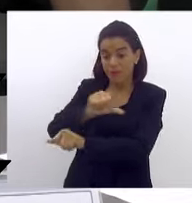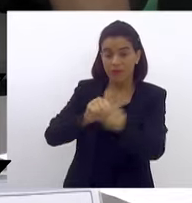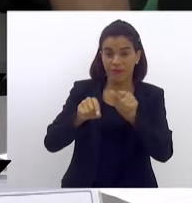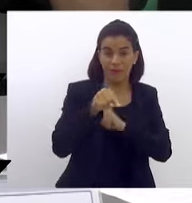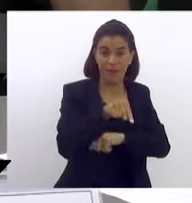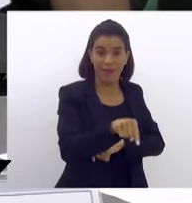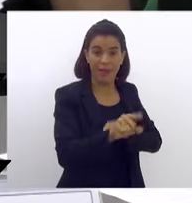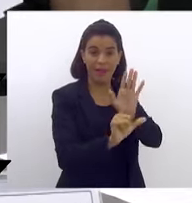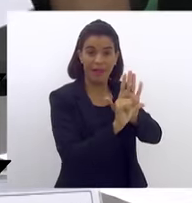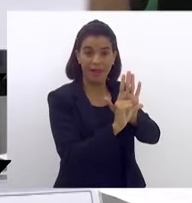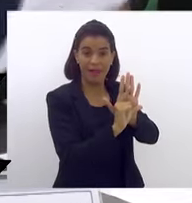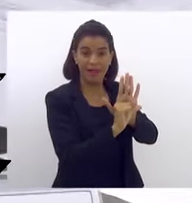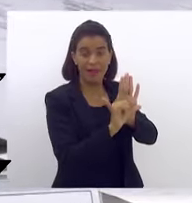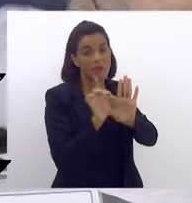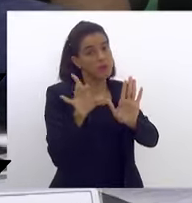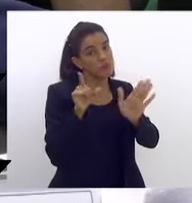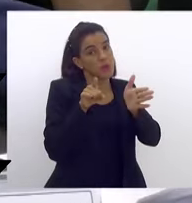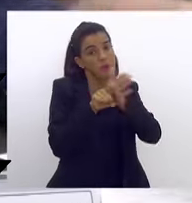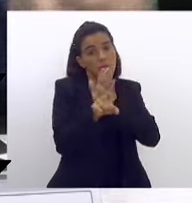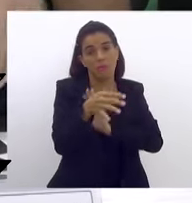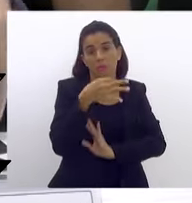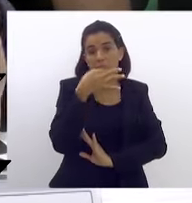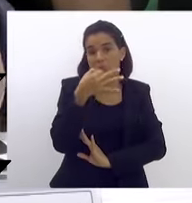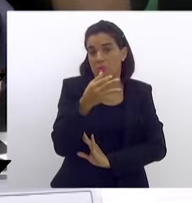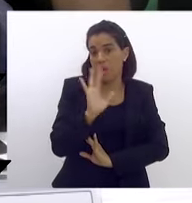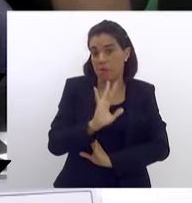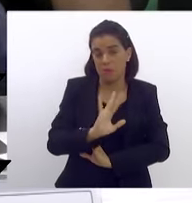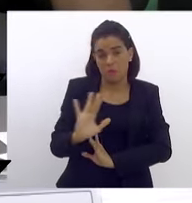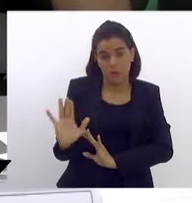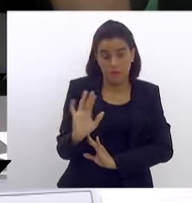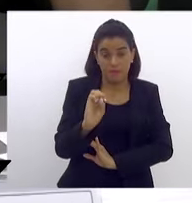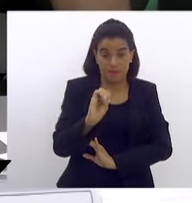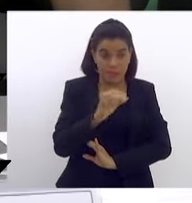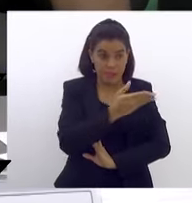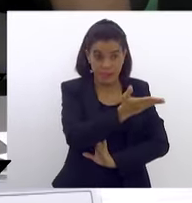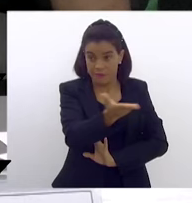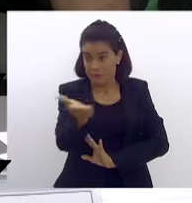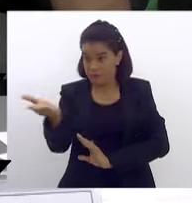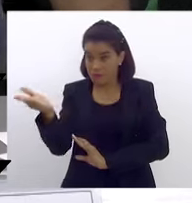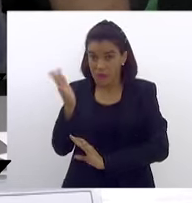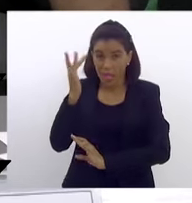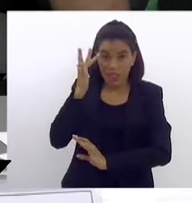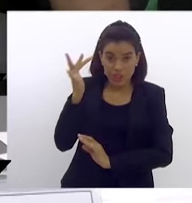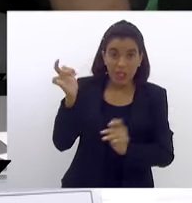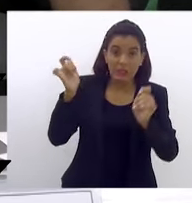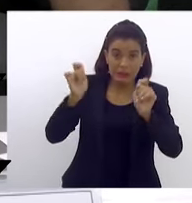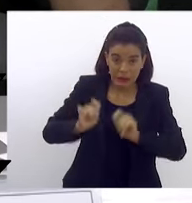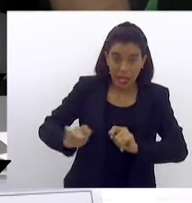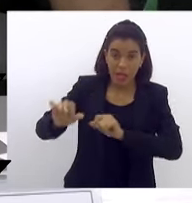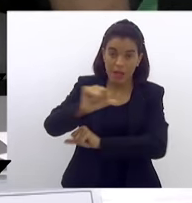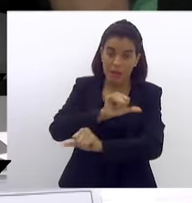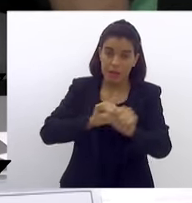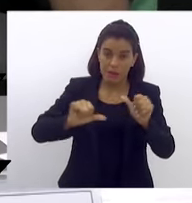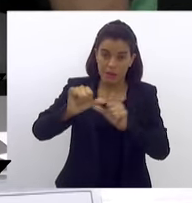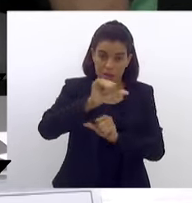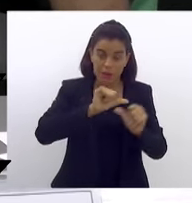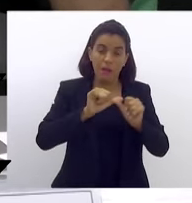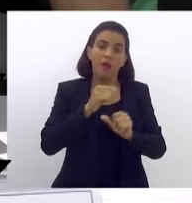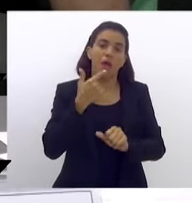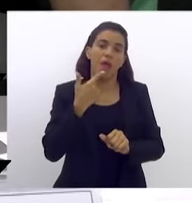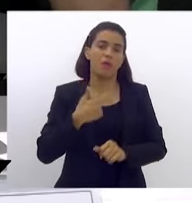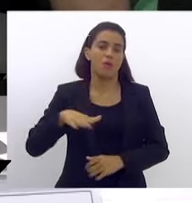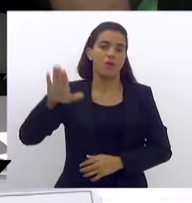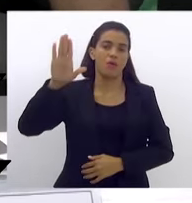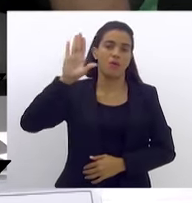uma consulta se vossas excelências achassem que sim que deveria modificar eu me